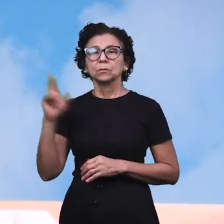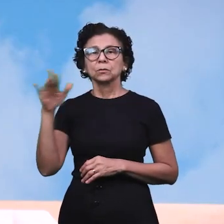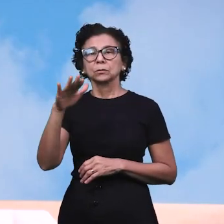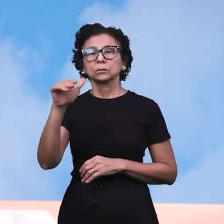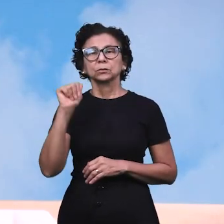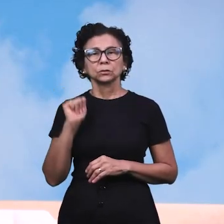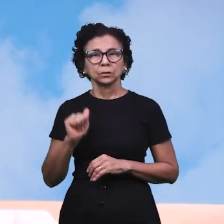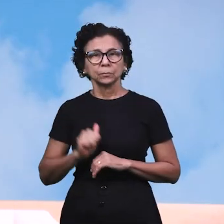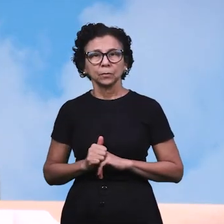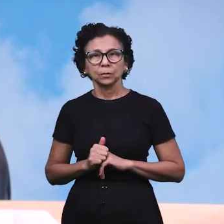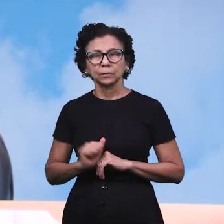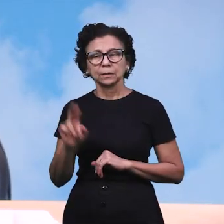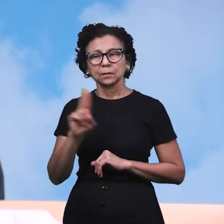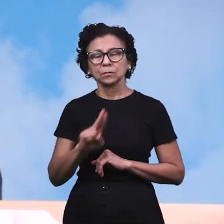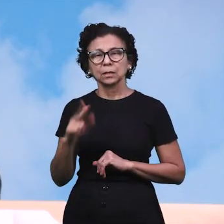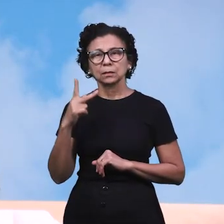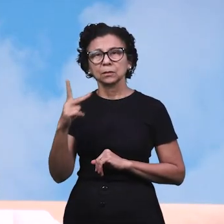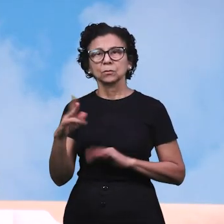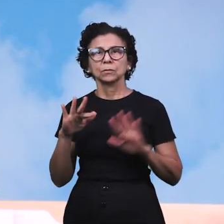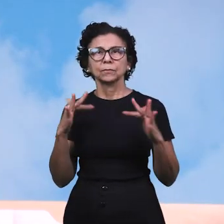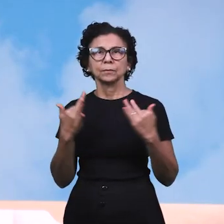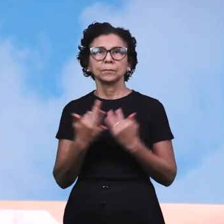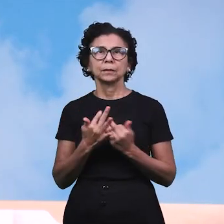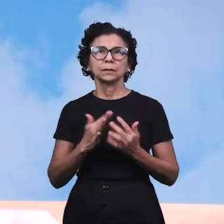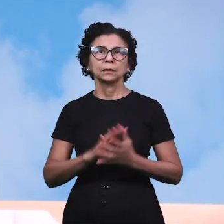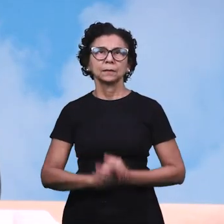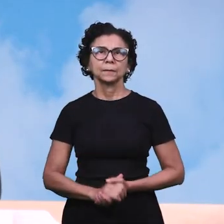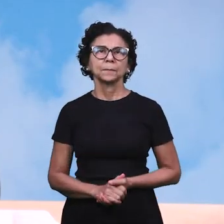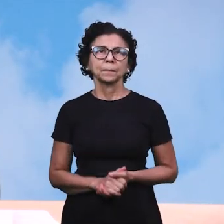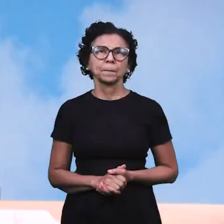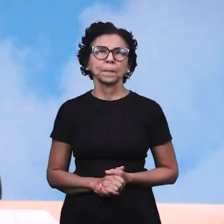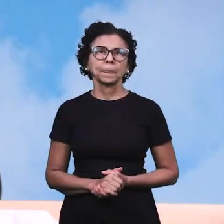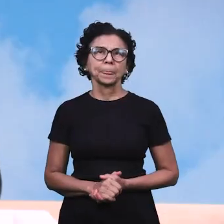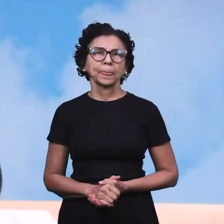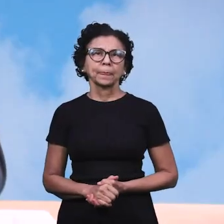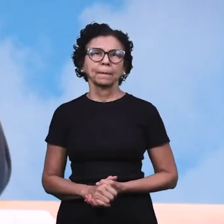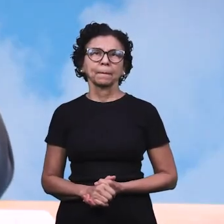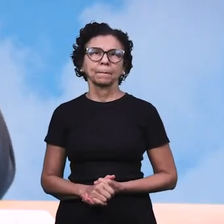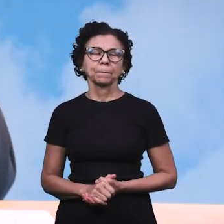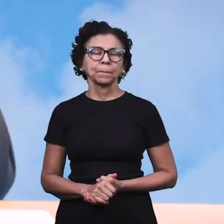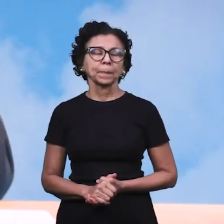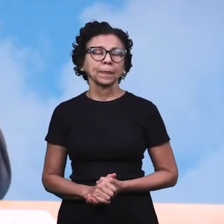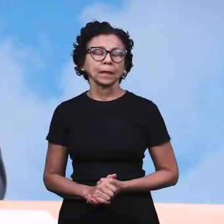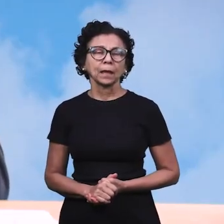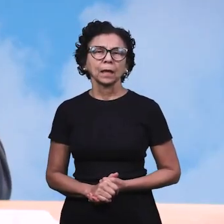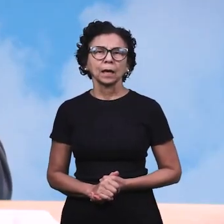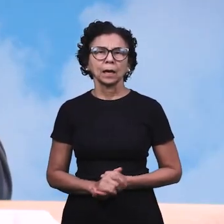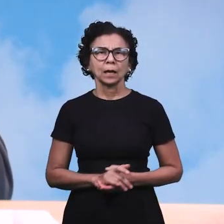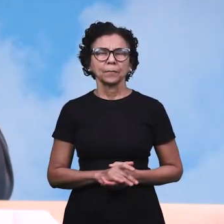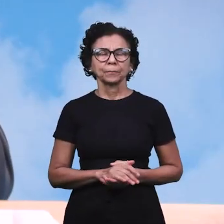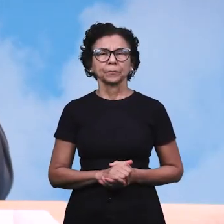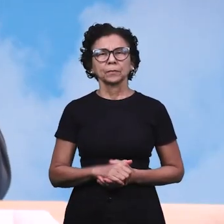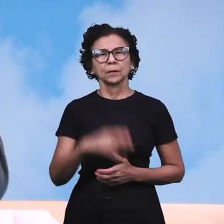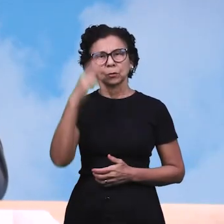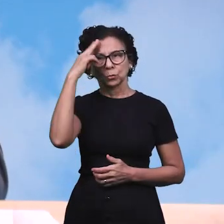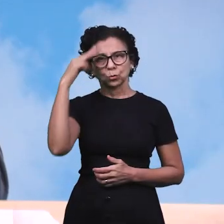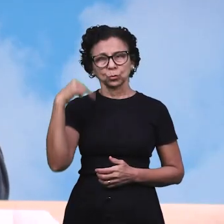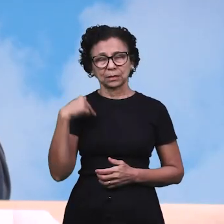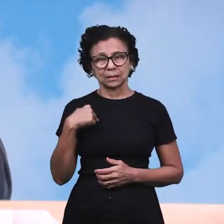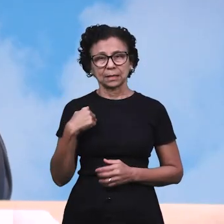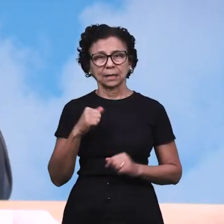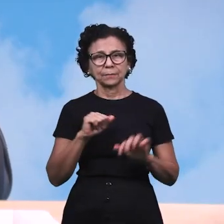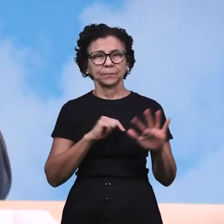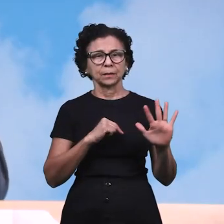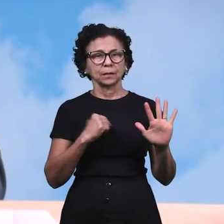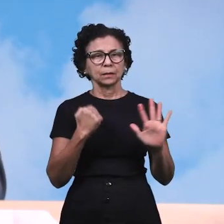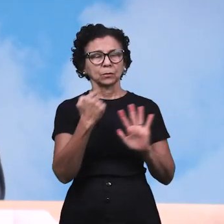começando. Porque ainda tem decorrências daqui. Cada irmão de José, o nome deles são proféticos. As